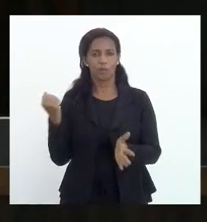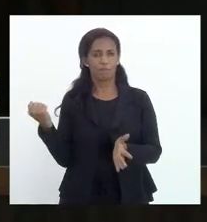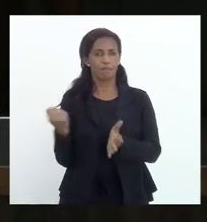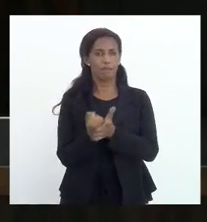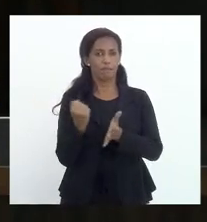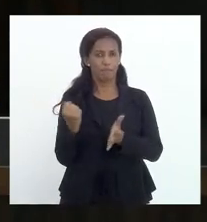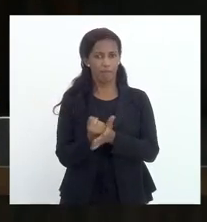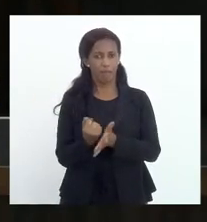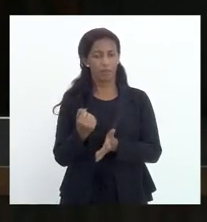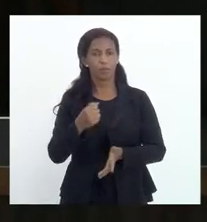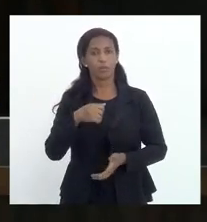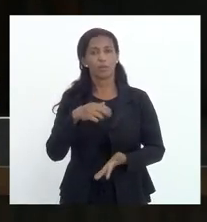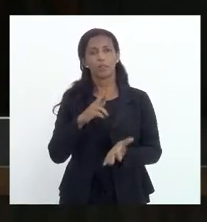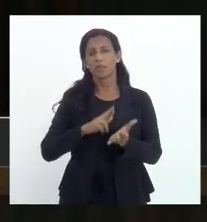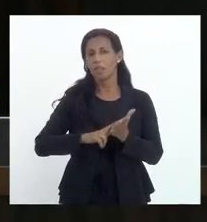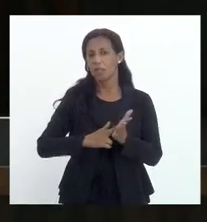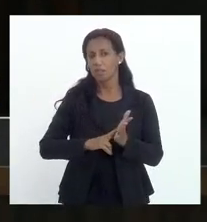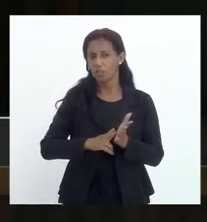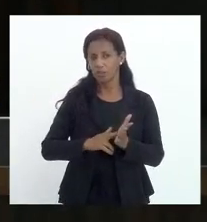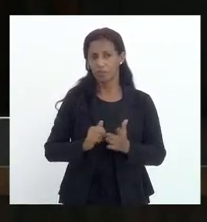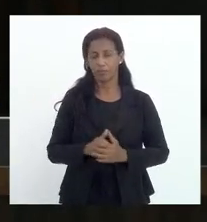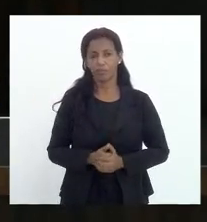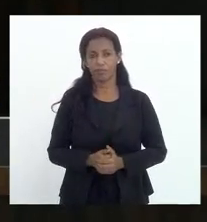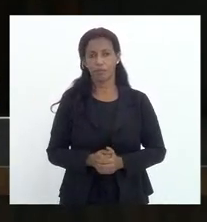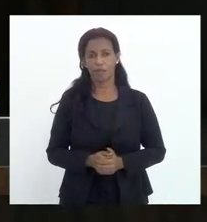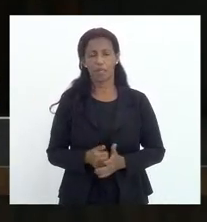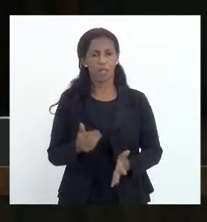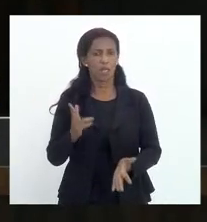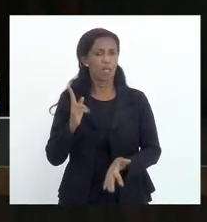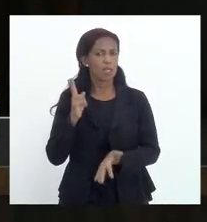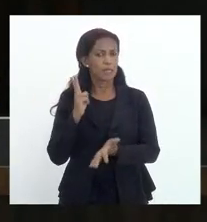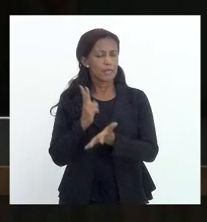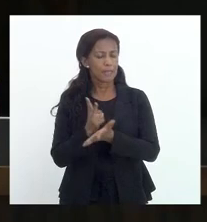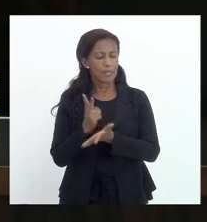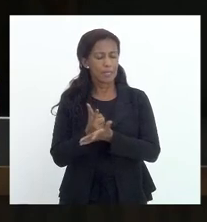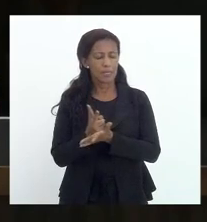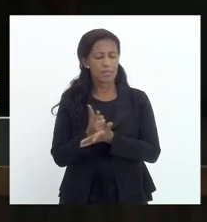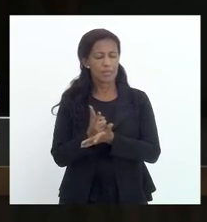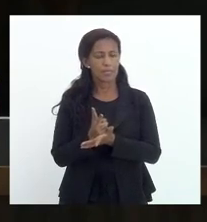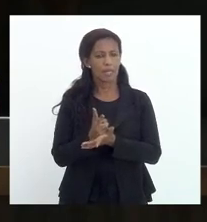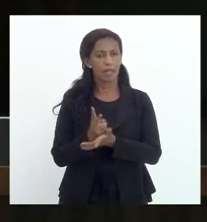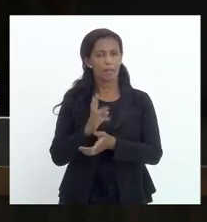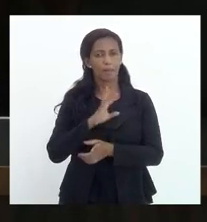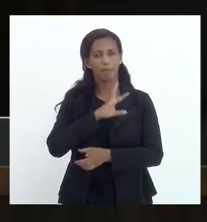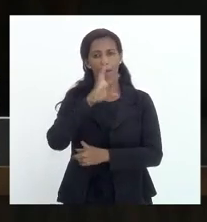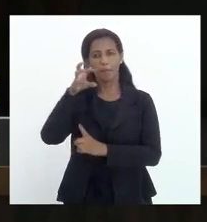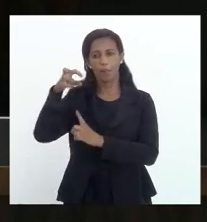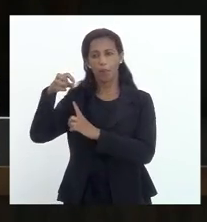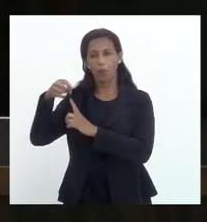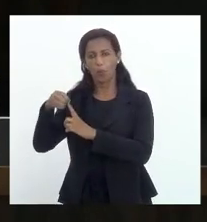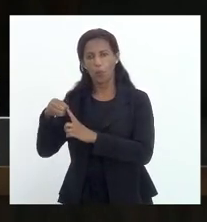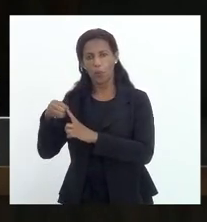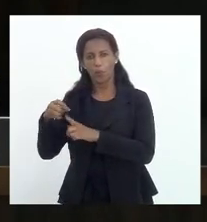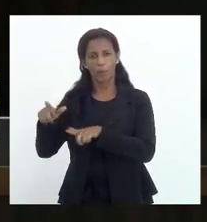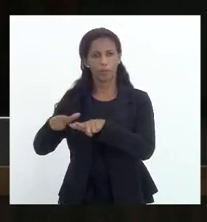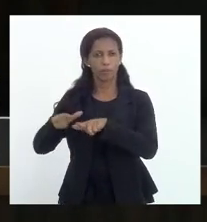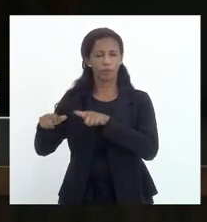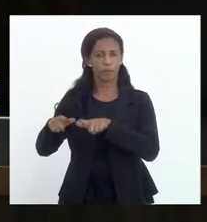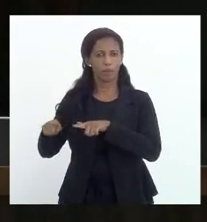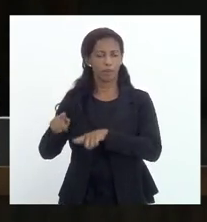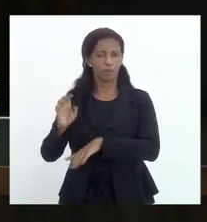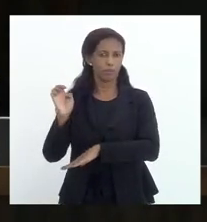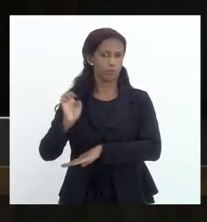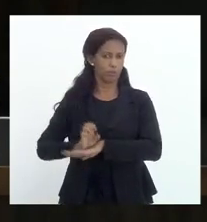impactos desse regime que sempre cai nas costas do funcionalismo público estadual.